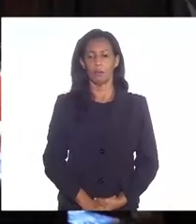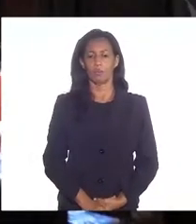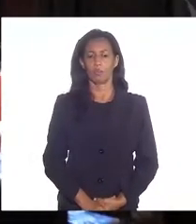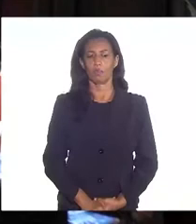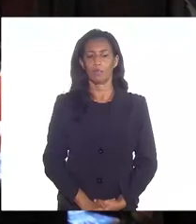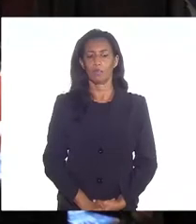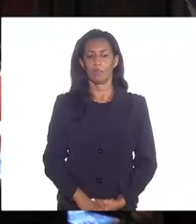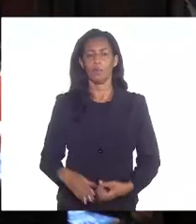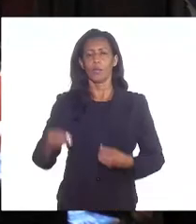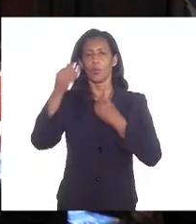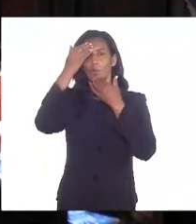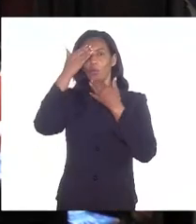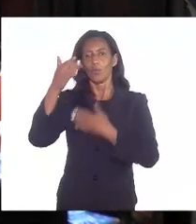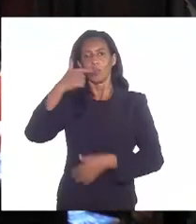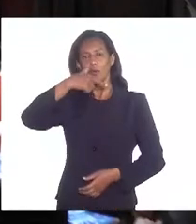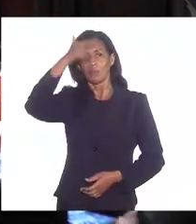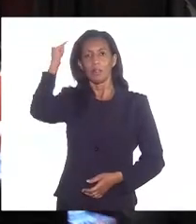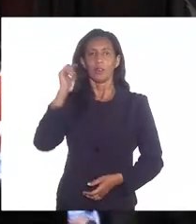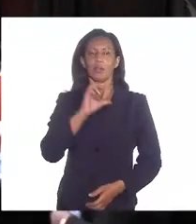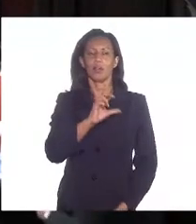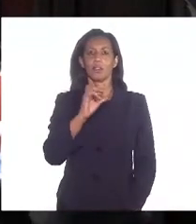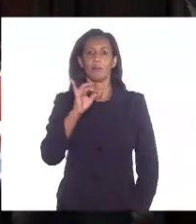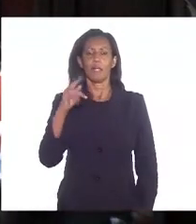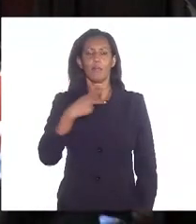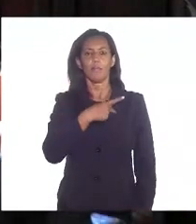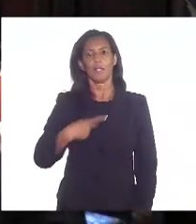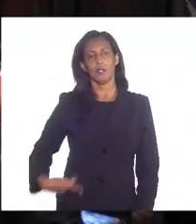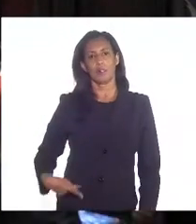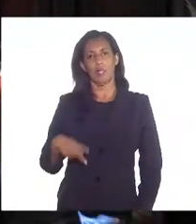presidente da CPI dos Royalties.